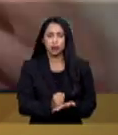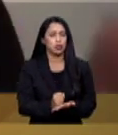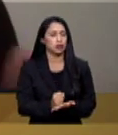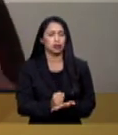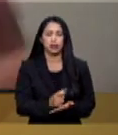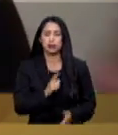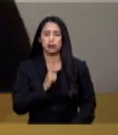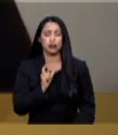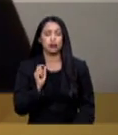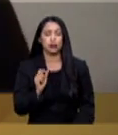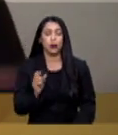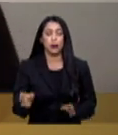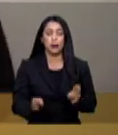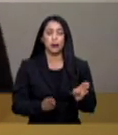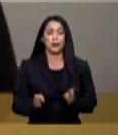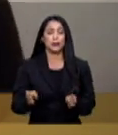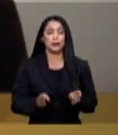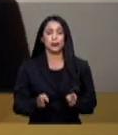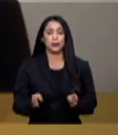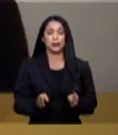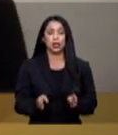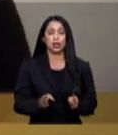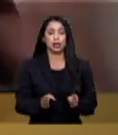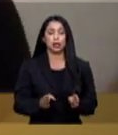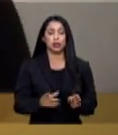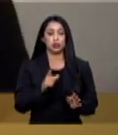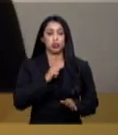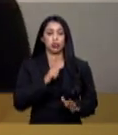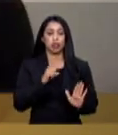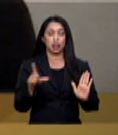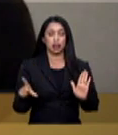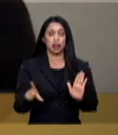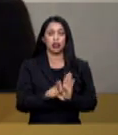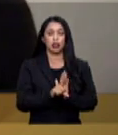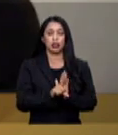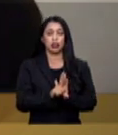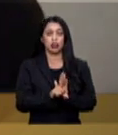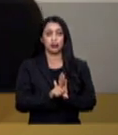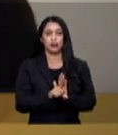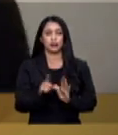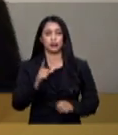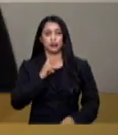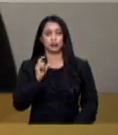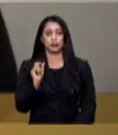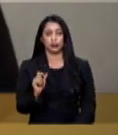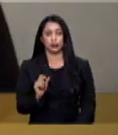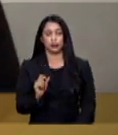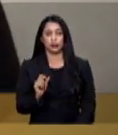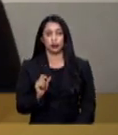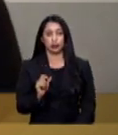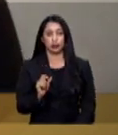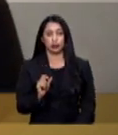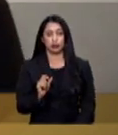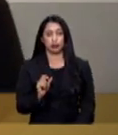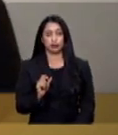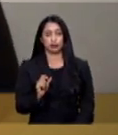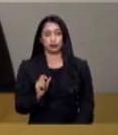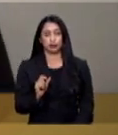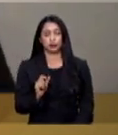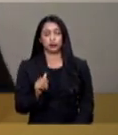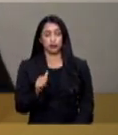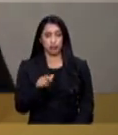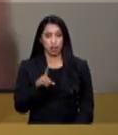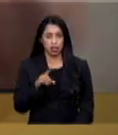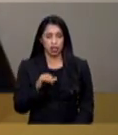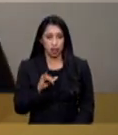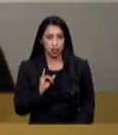não obstante o prazo que fixado nessas leis que foram agora impugnadas mediante esta ADI.